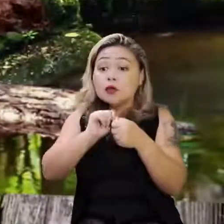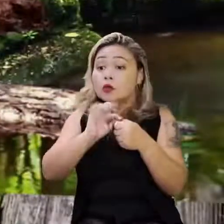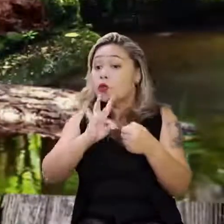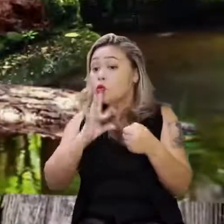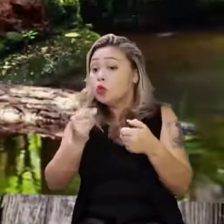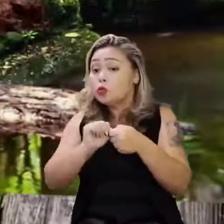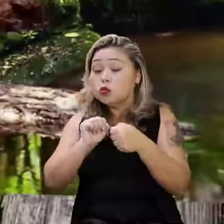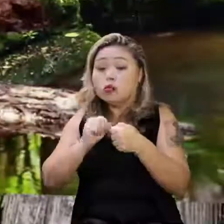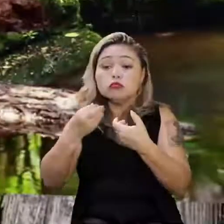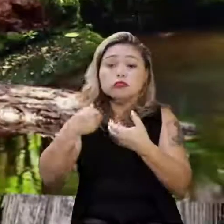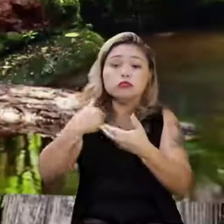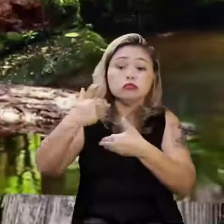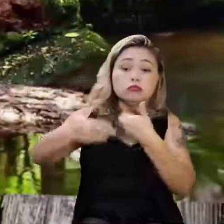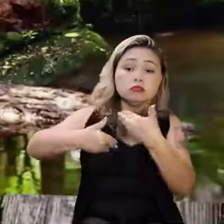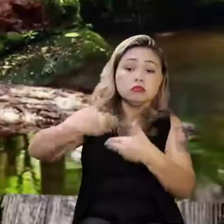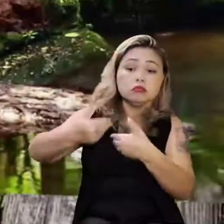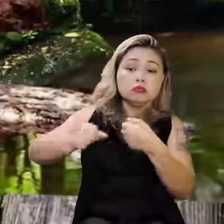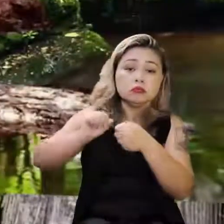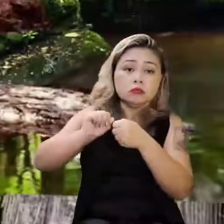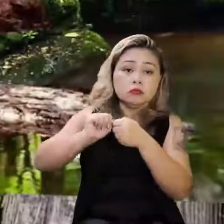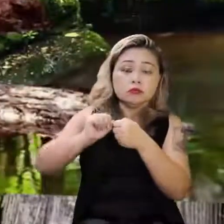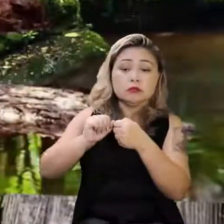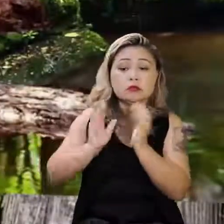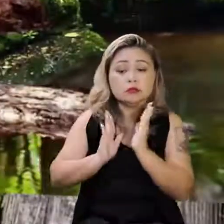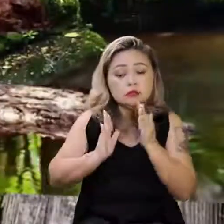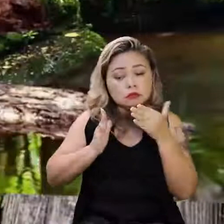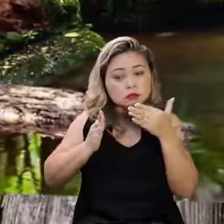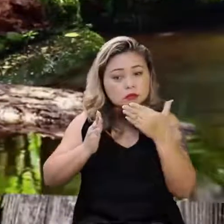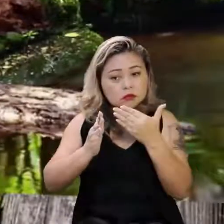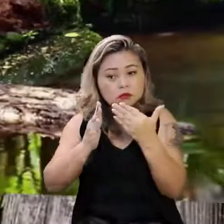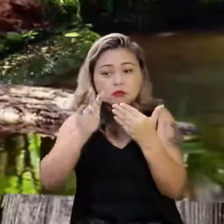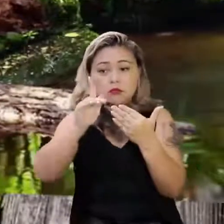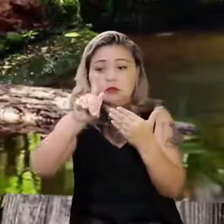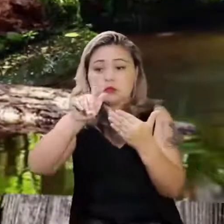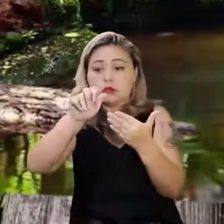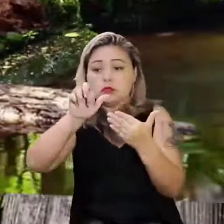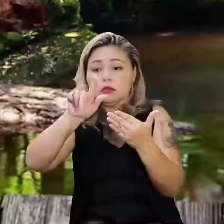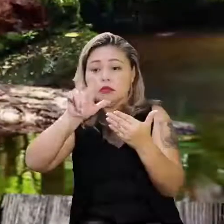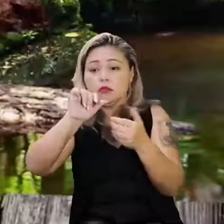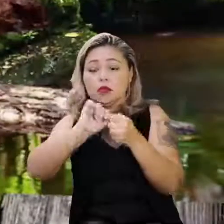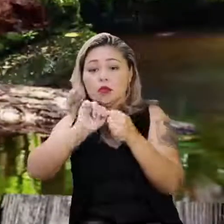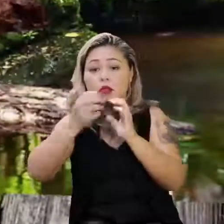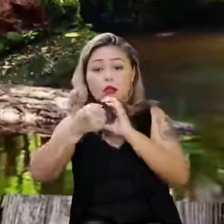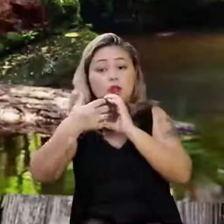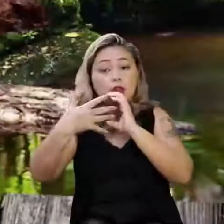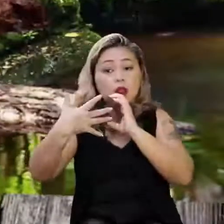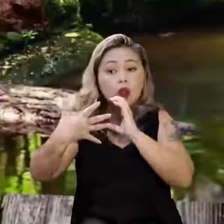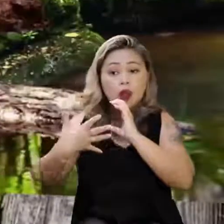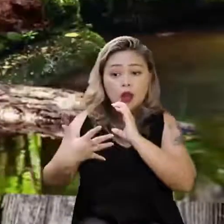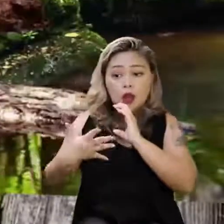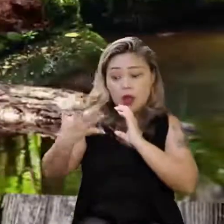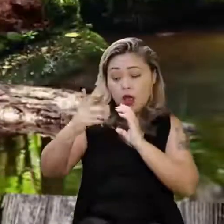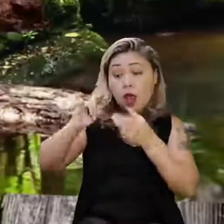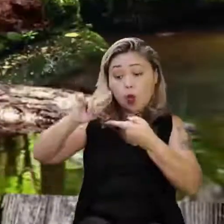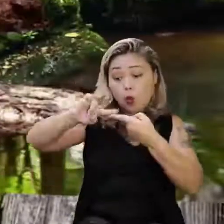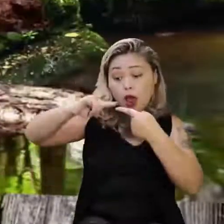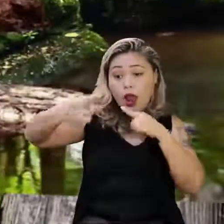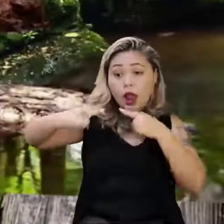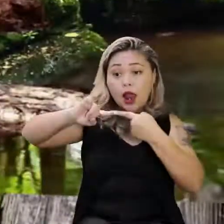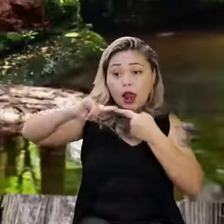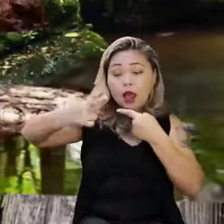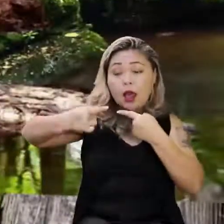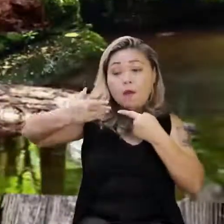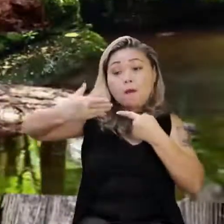manifestarem. Aí vai acontecer o efeito gargalo, onde características, alguns alelos